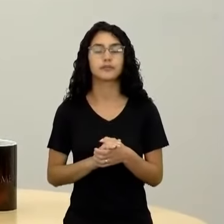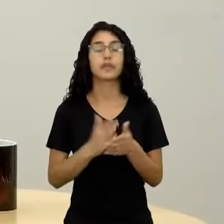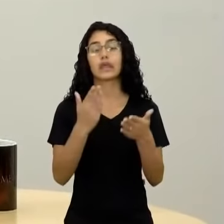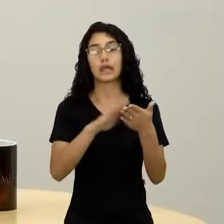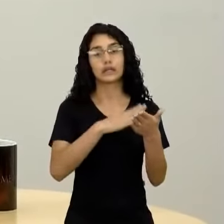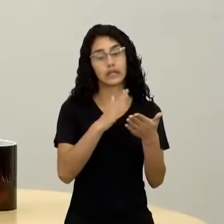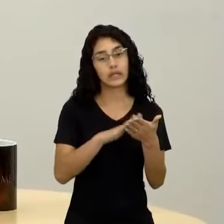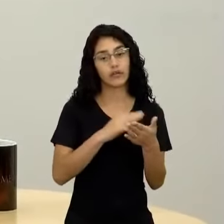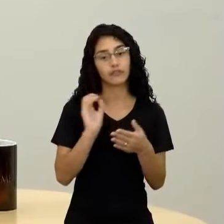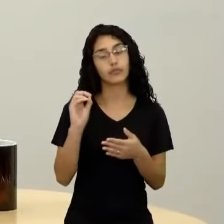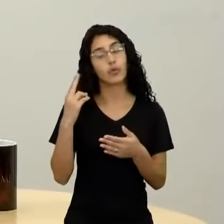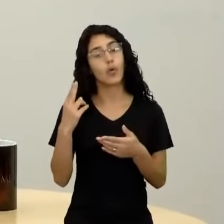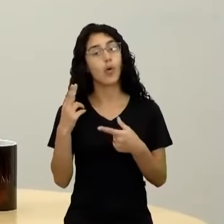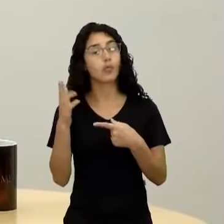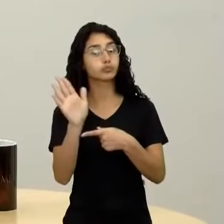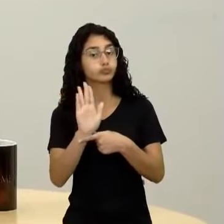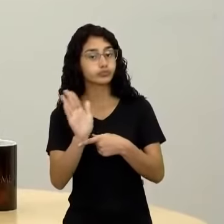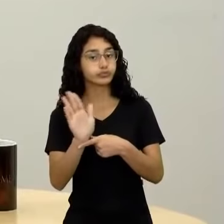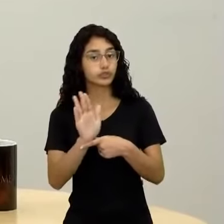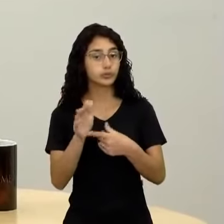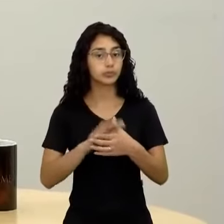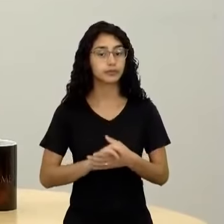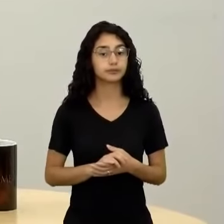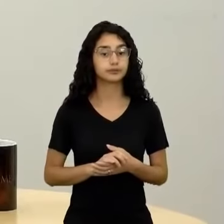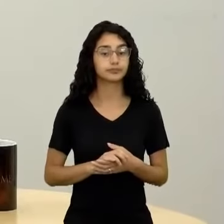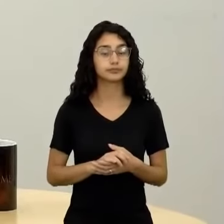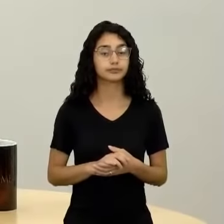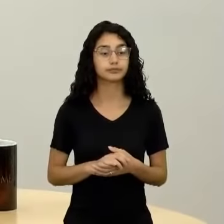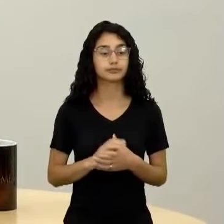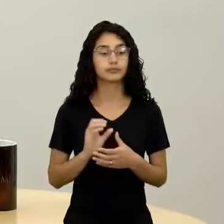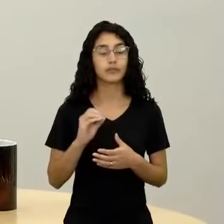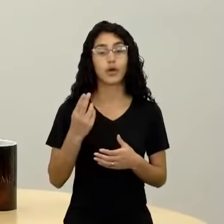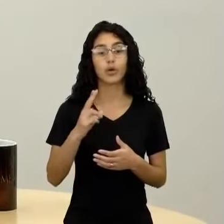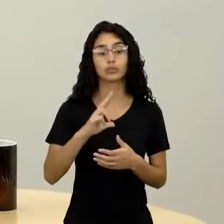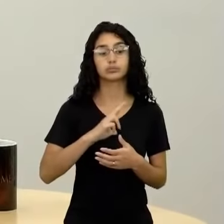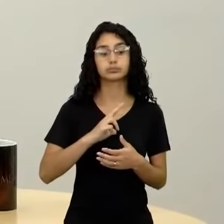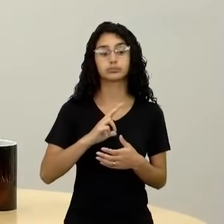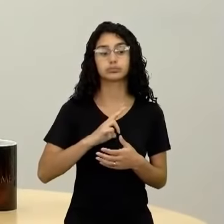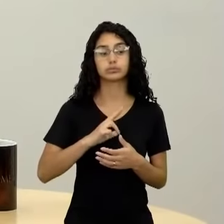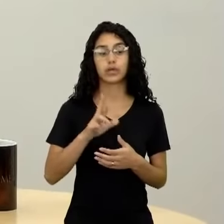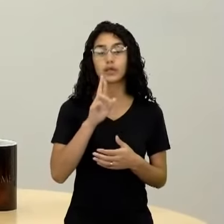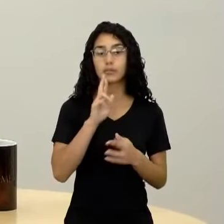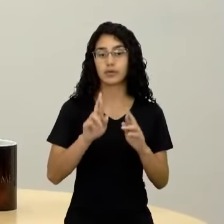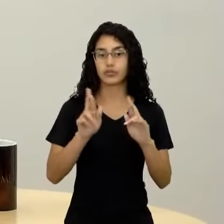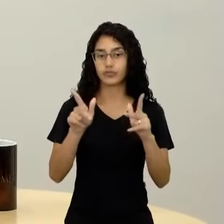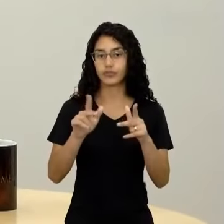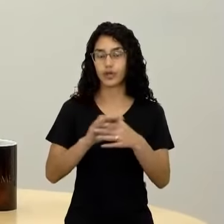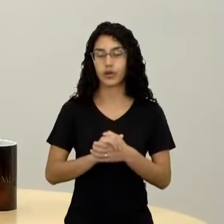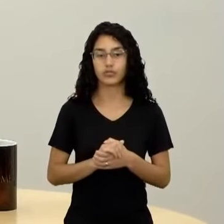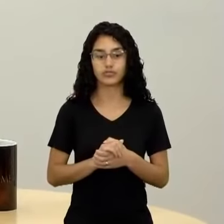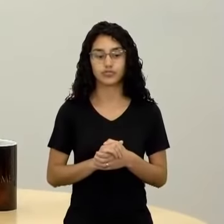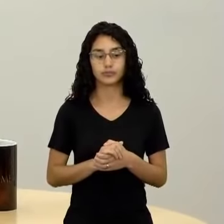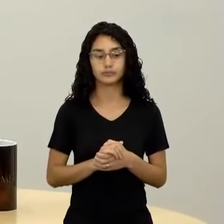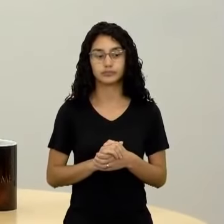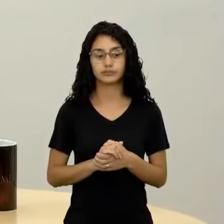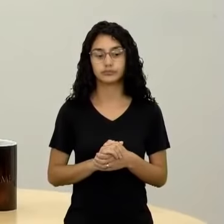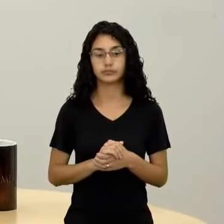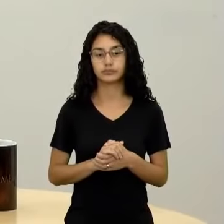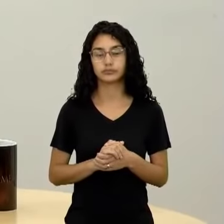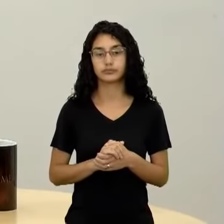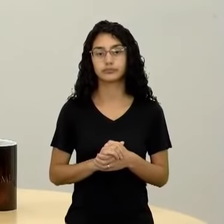preferir o livro ou preferiram assistir o filme ou tem uma outra resposta que vocês queiram dar aí o Ensaio Sobre a Cegueira